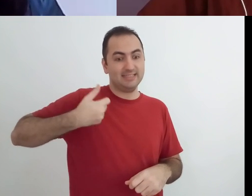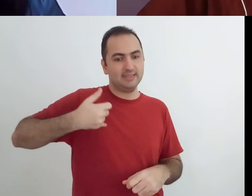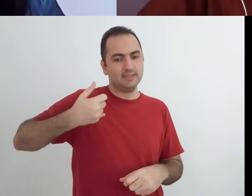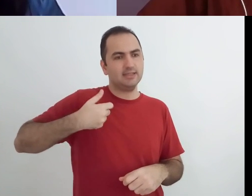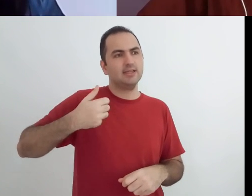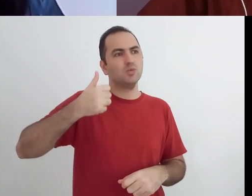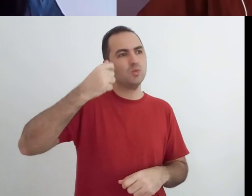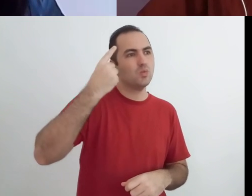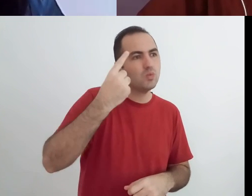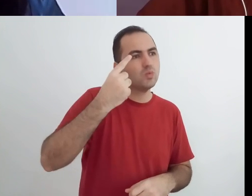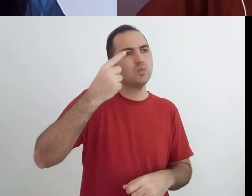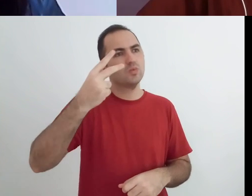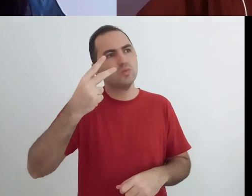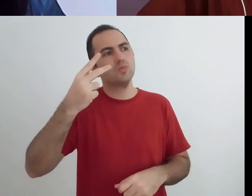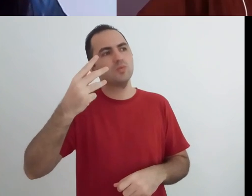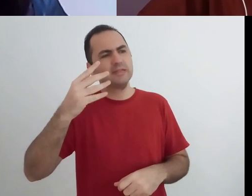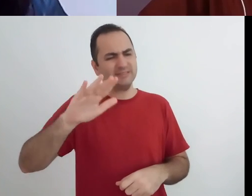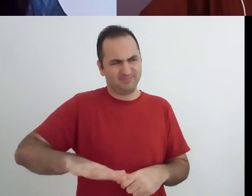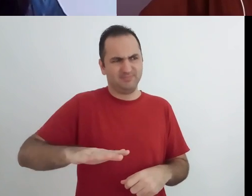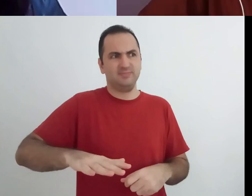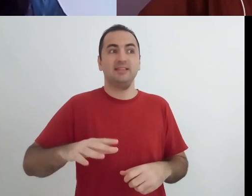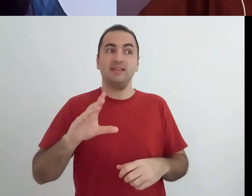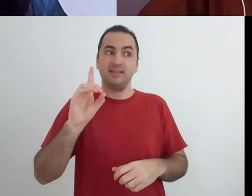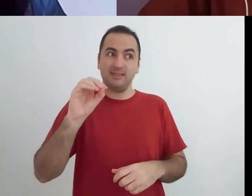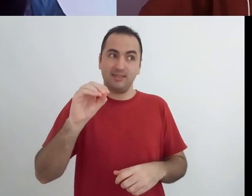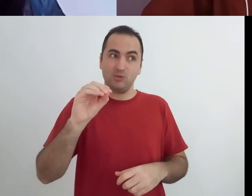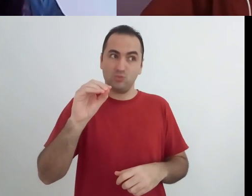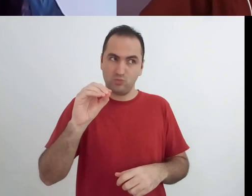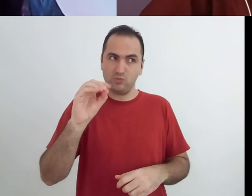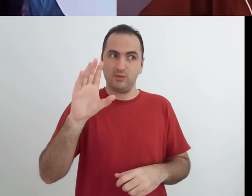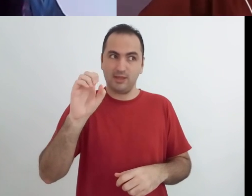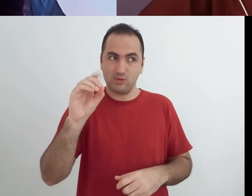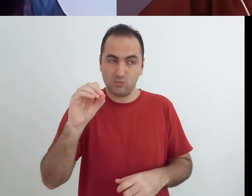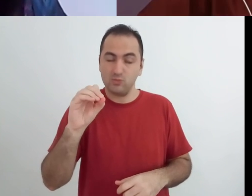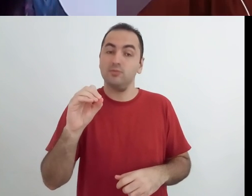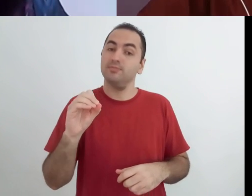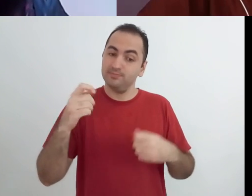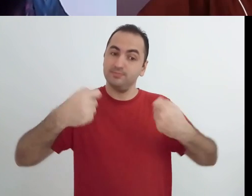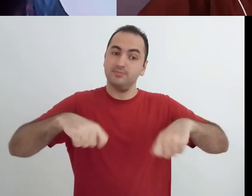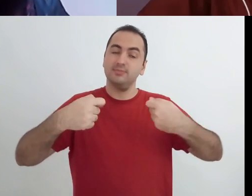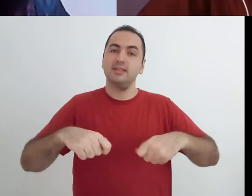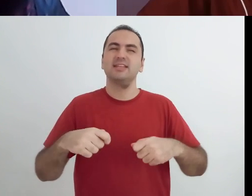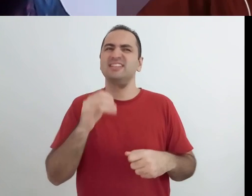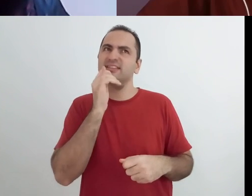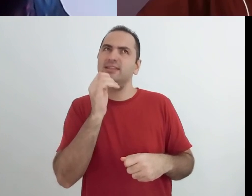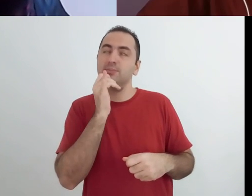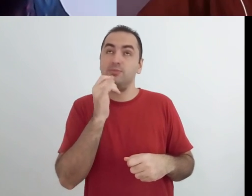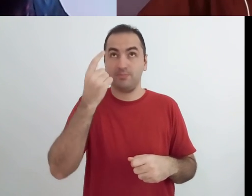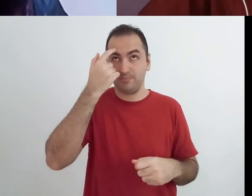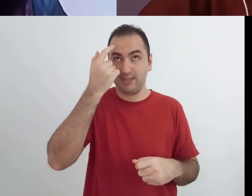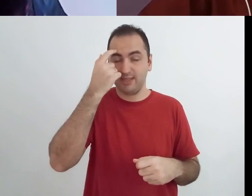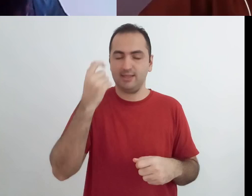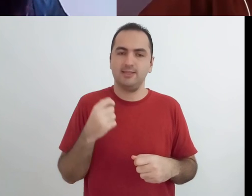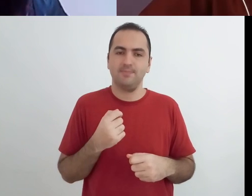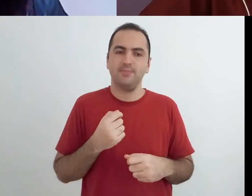poder começar cedo, é que as crianças, elas chegam na escola e elas já falam. As crianças, quando chegam